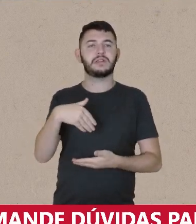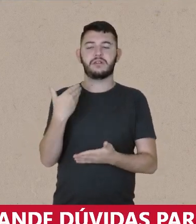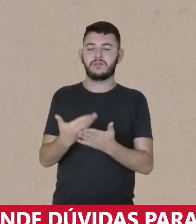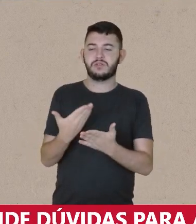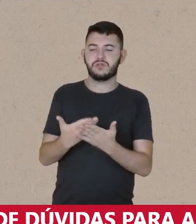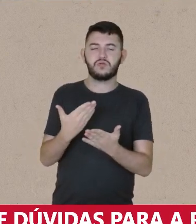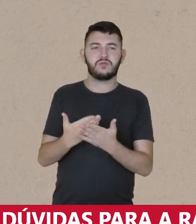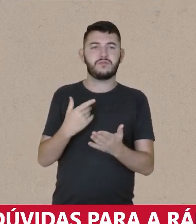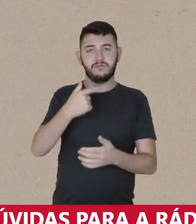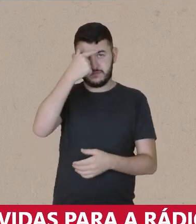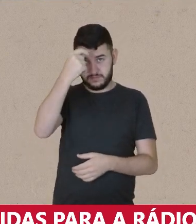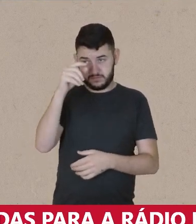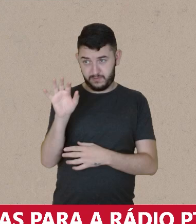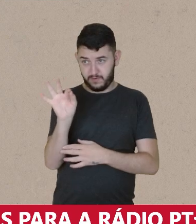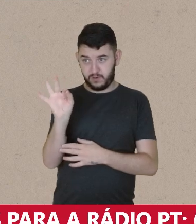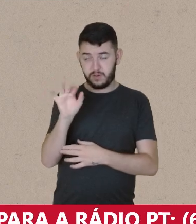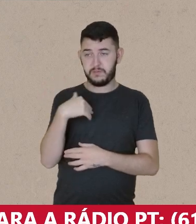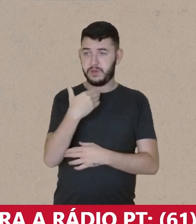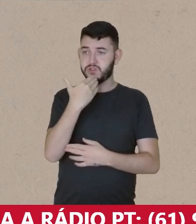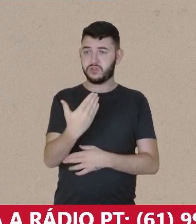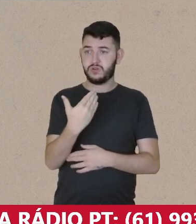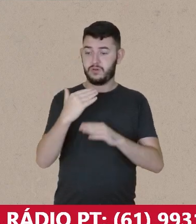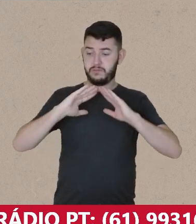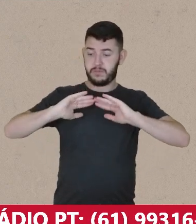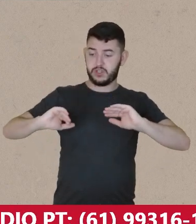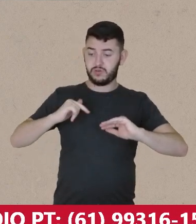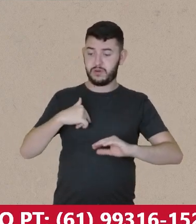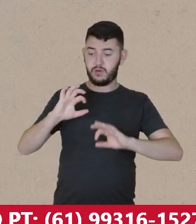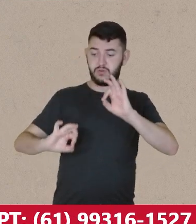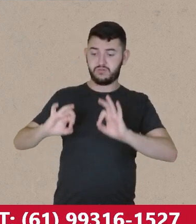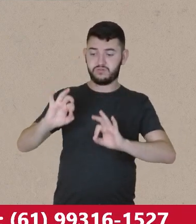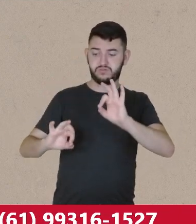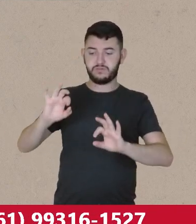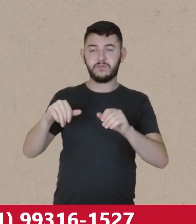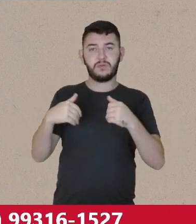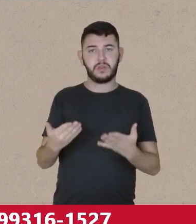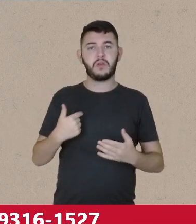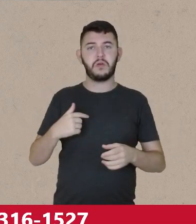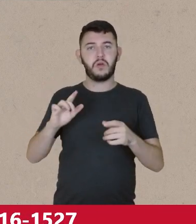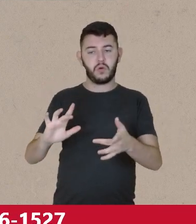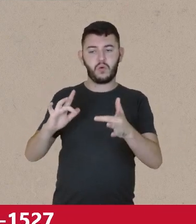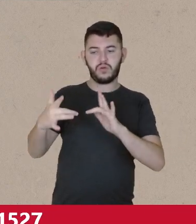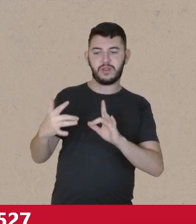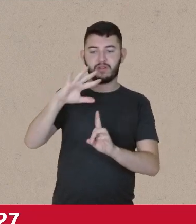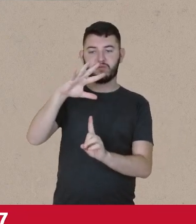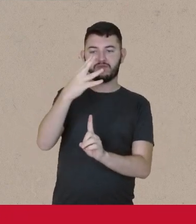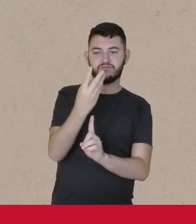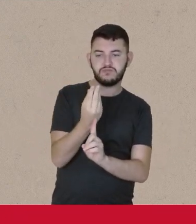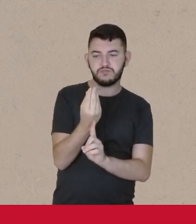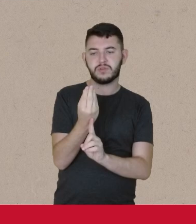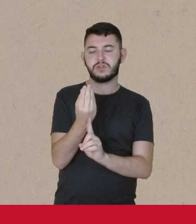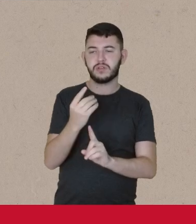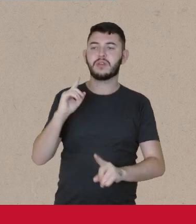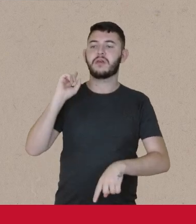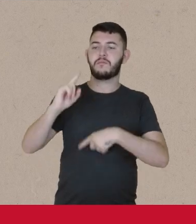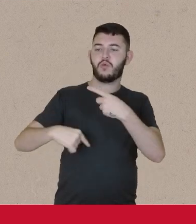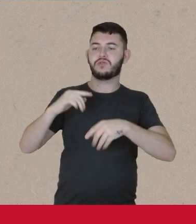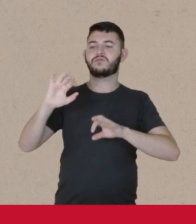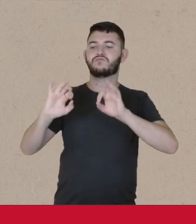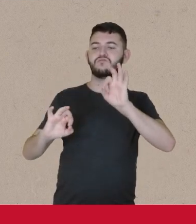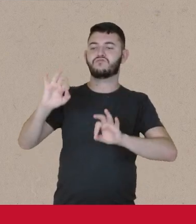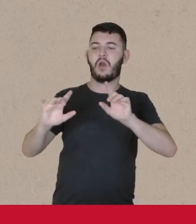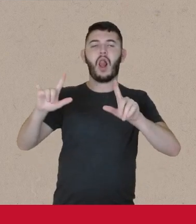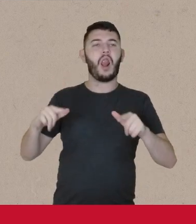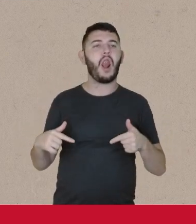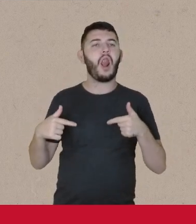me pediu que eu organizasse. Aí eu entrei em contato pela primeira vez, assim, mais com os artistas. Depois nós organizamos a